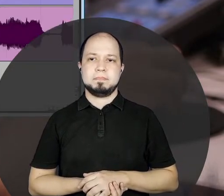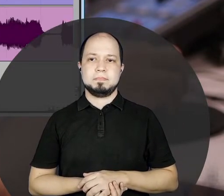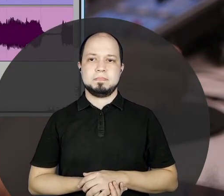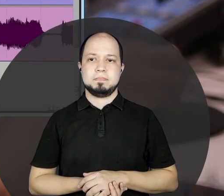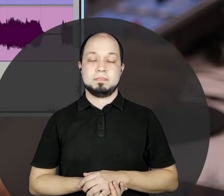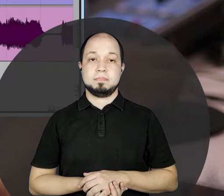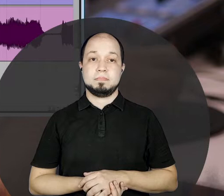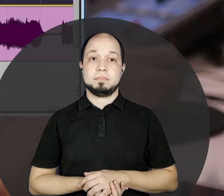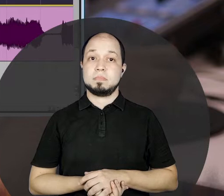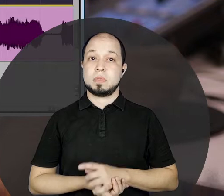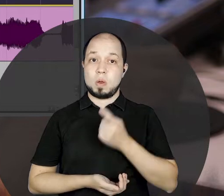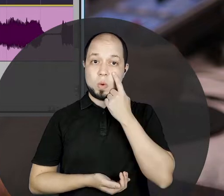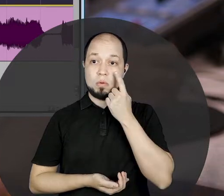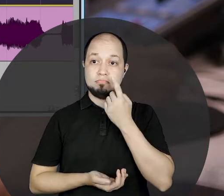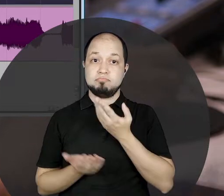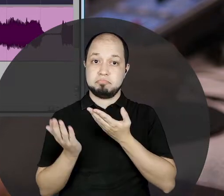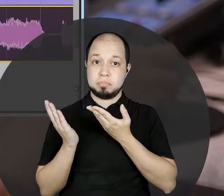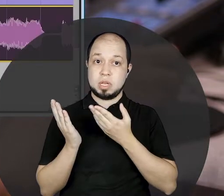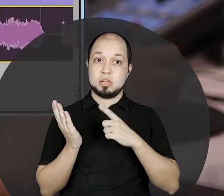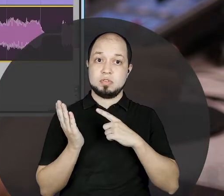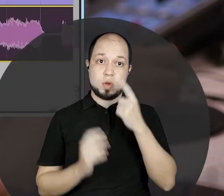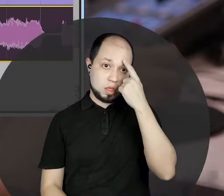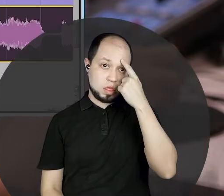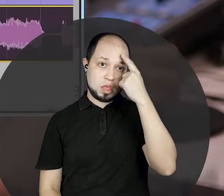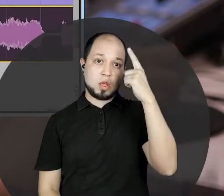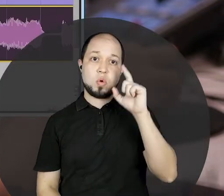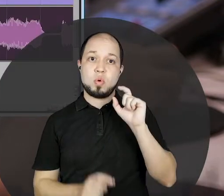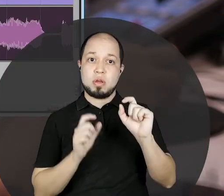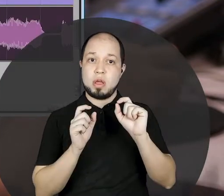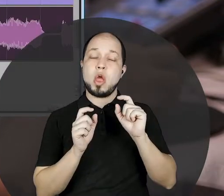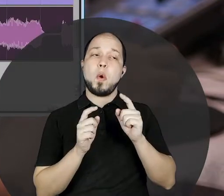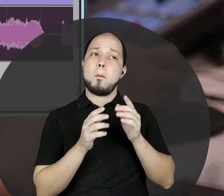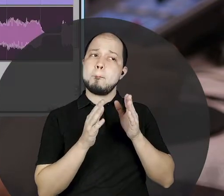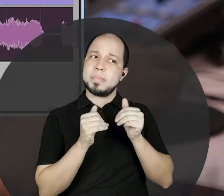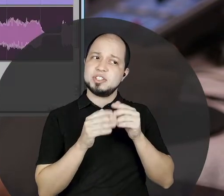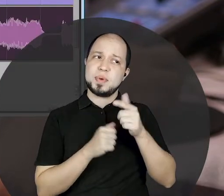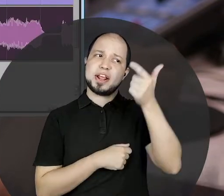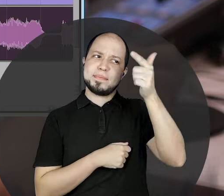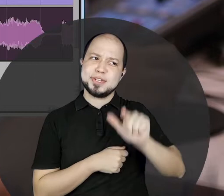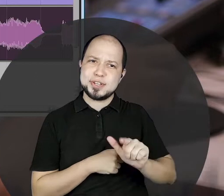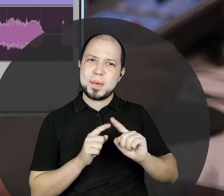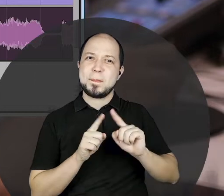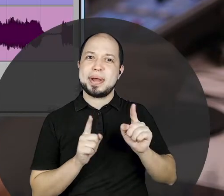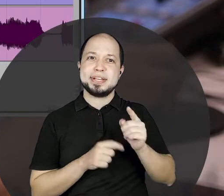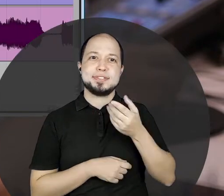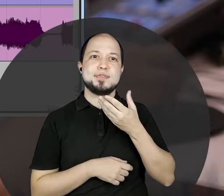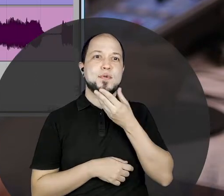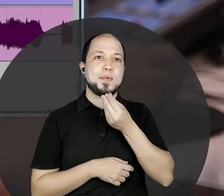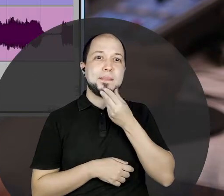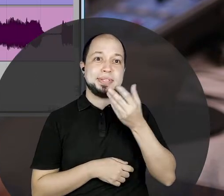Aqui eu tinha uma ideia que eu pedi para ele na hora, que era que ele fez e eu pedi para ele repetir. Só que ele acabou não repetindo, né?